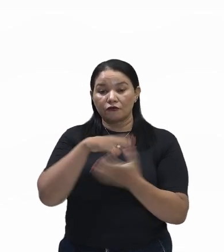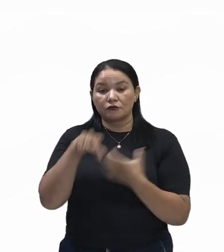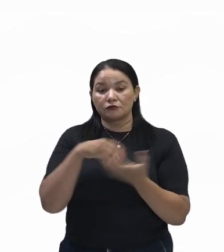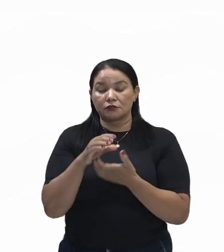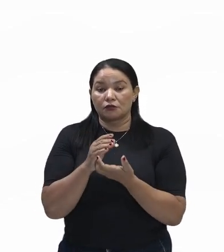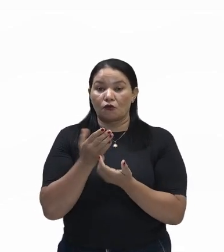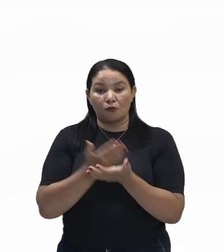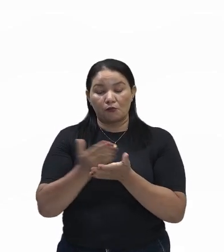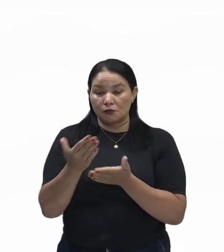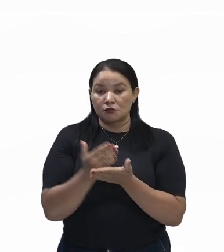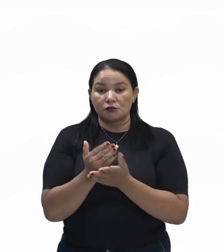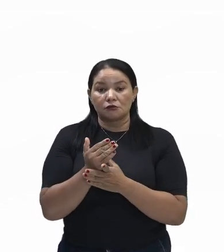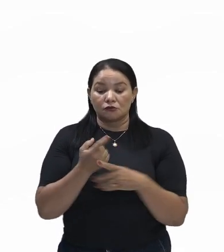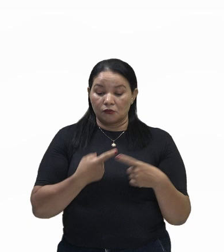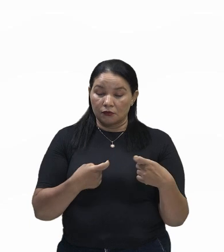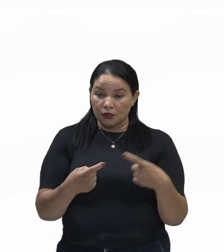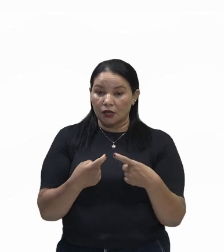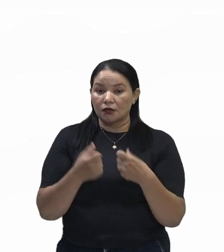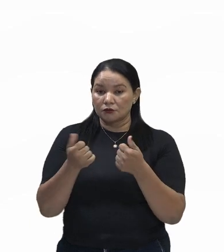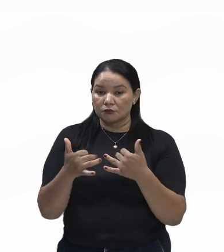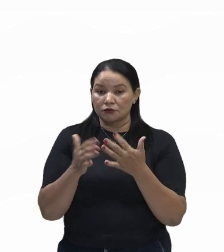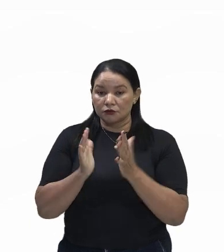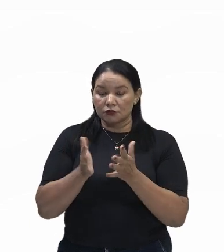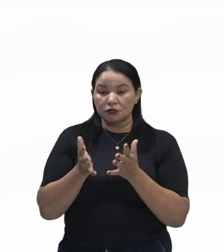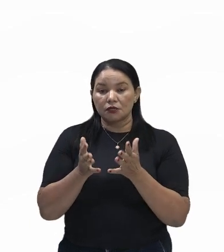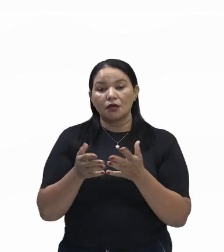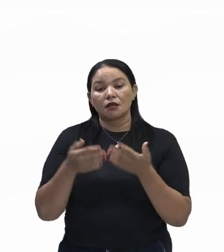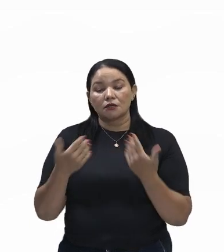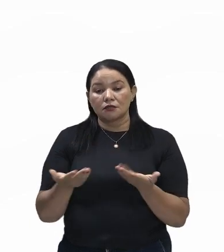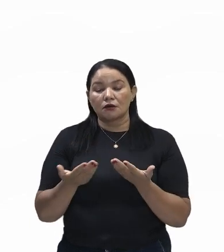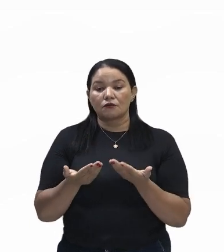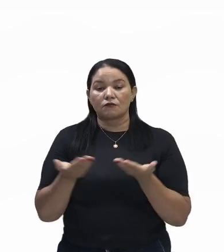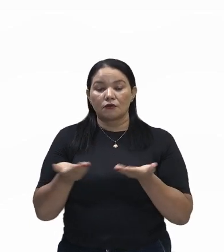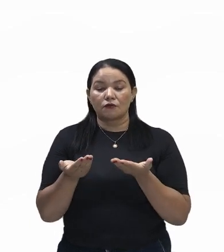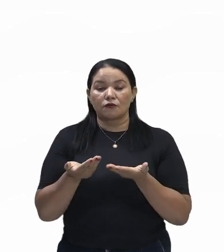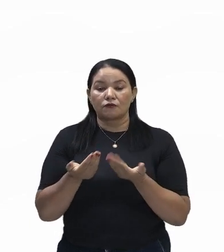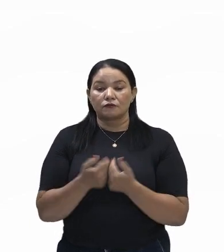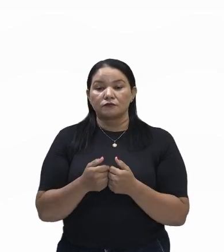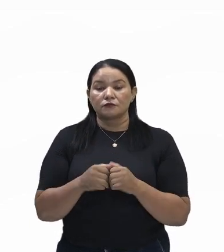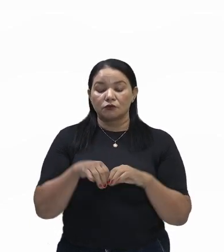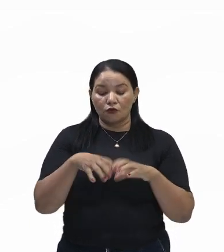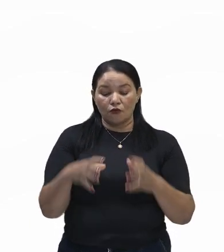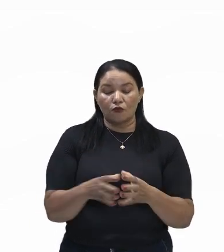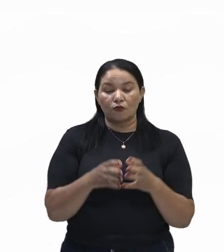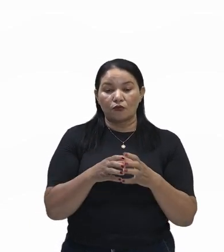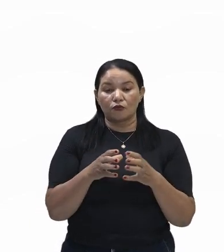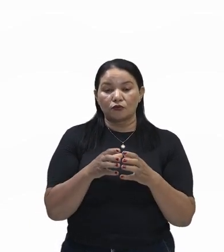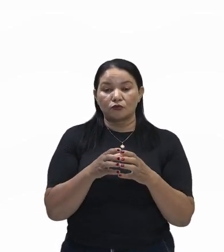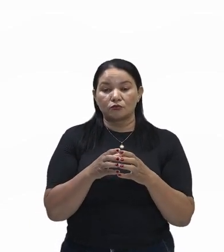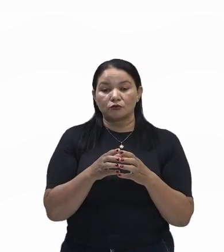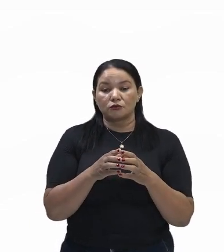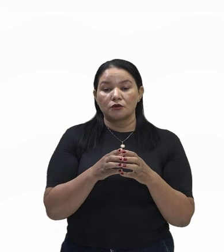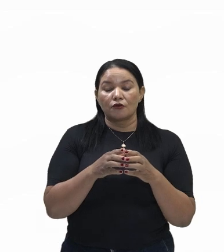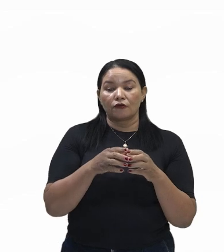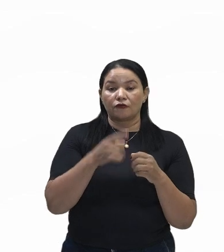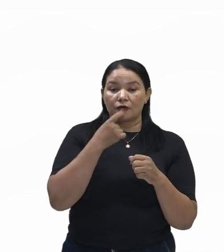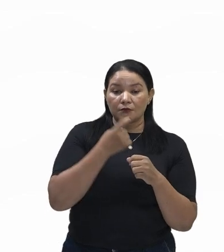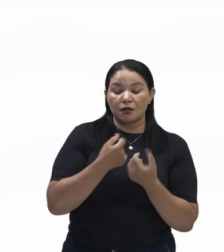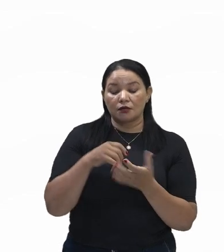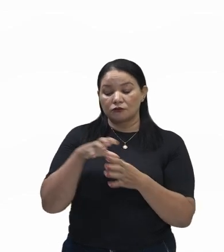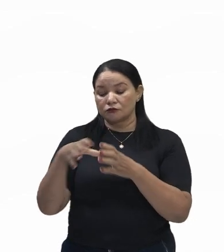civil, como a gente citou agora há pouco, entre as forças bolcheviques e as